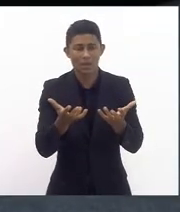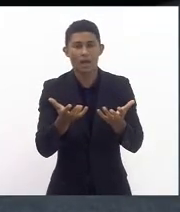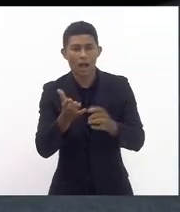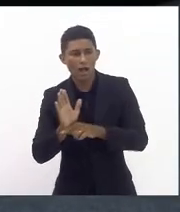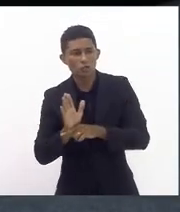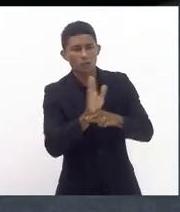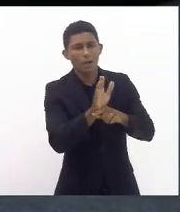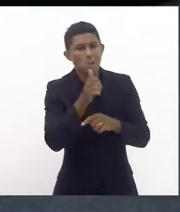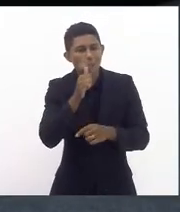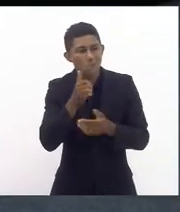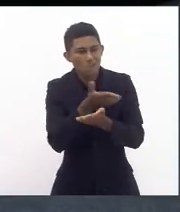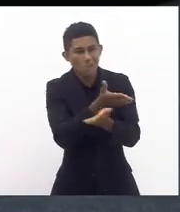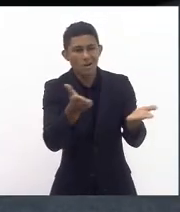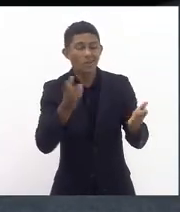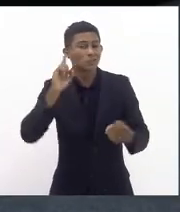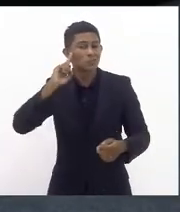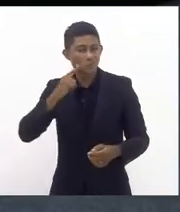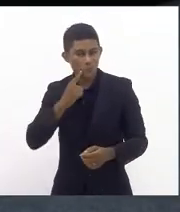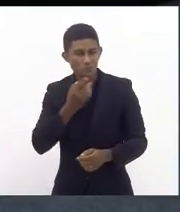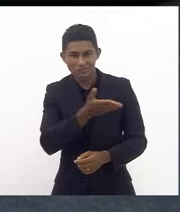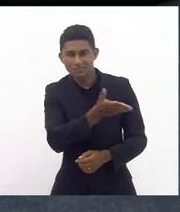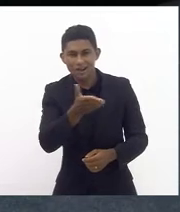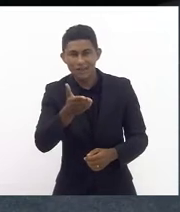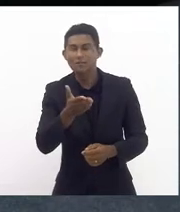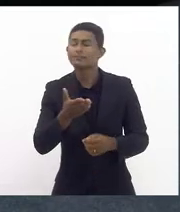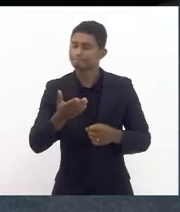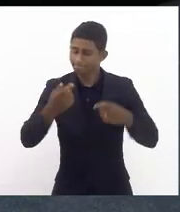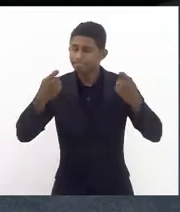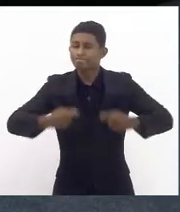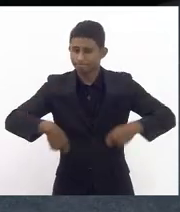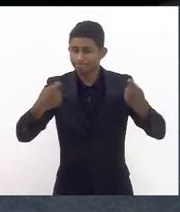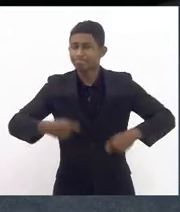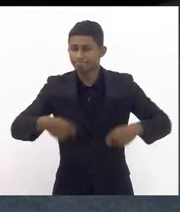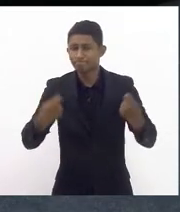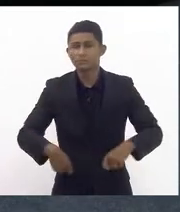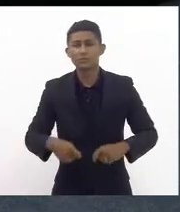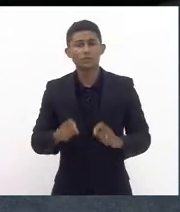violência, que são surdas, Lucinha, um atendimento mediante